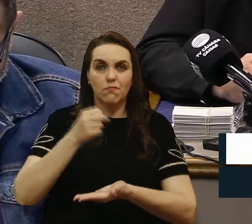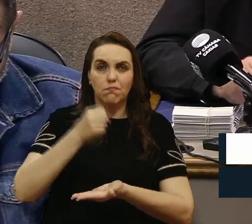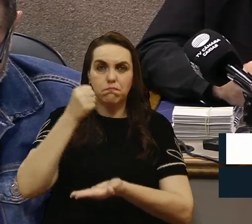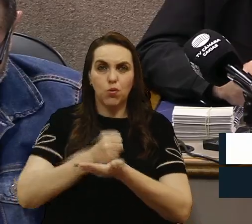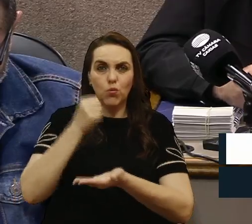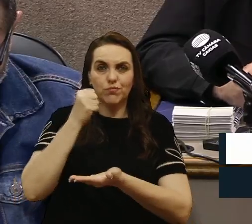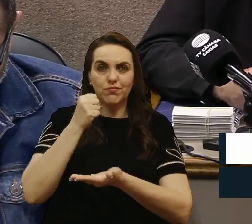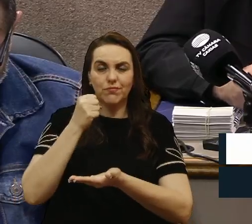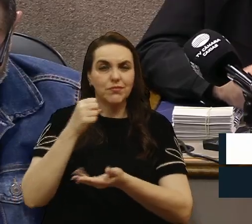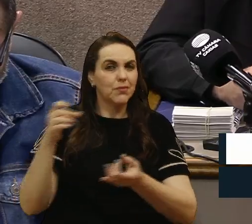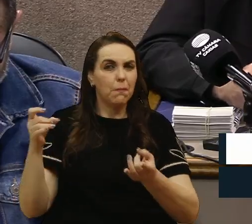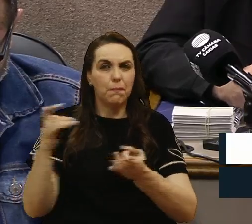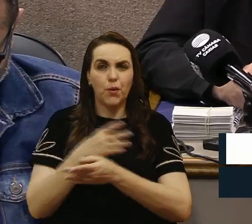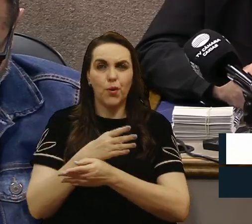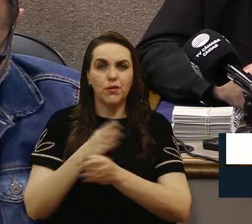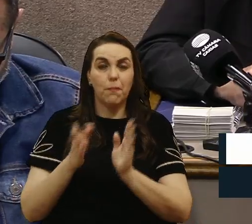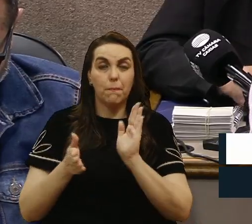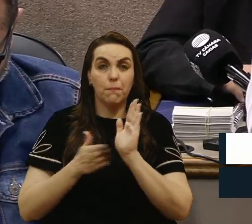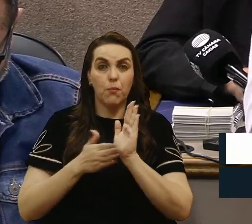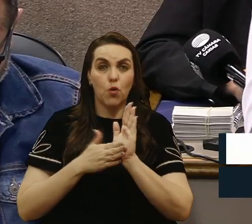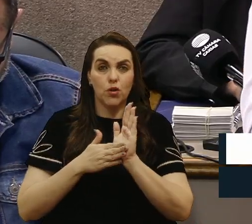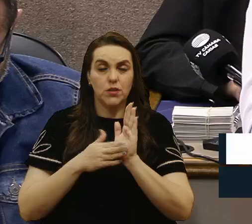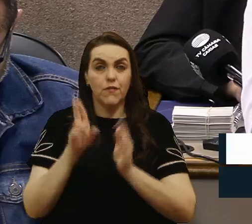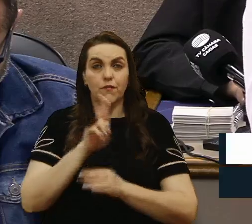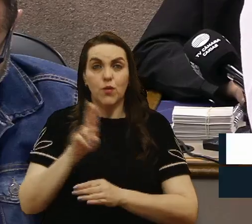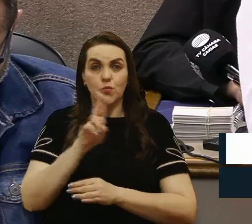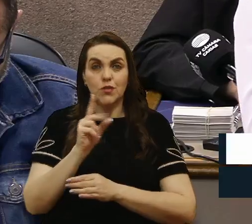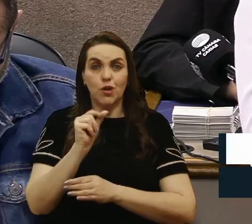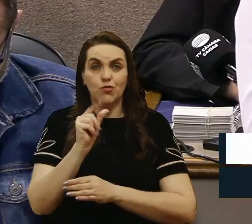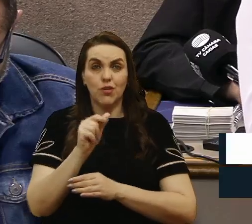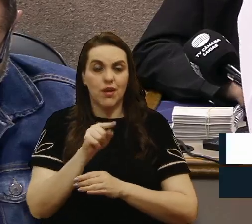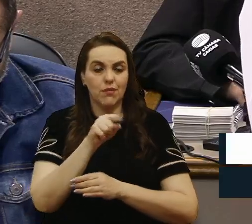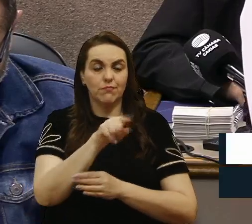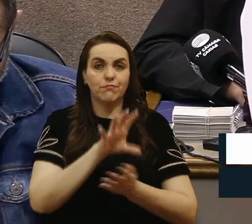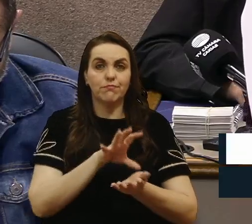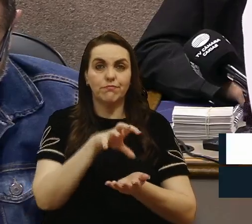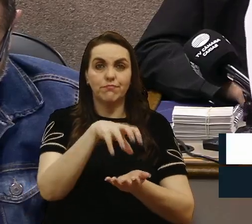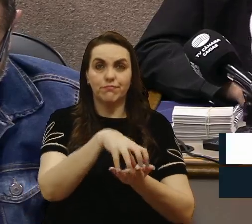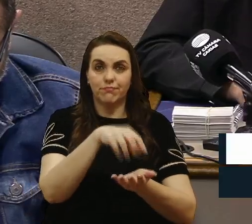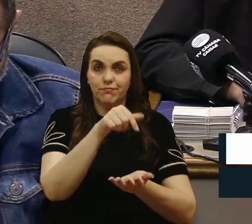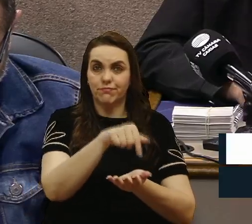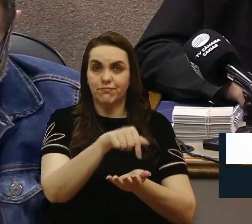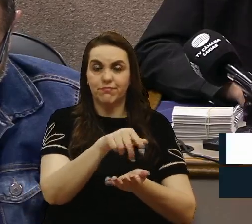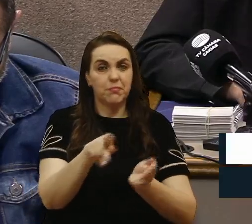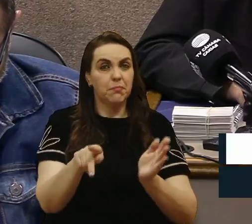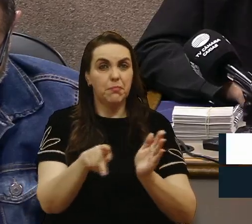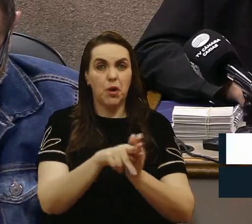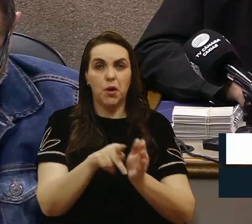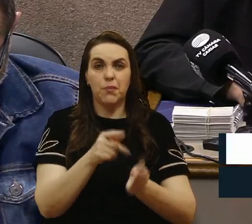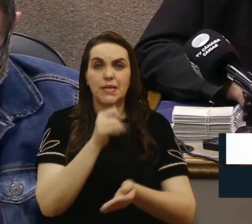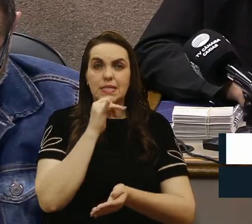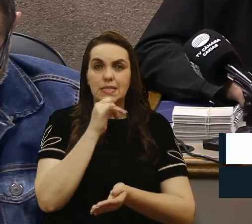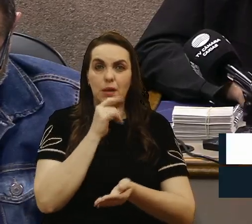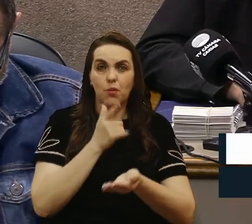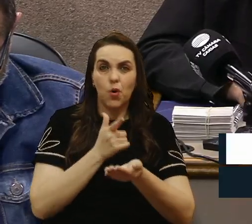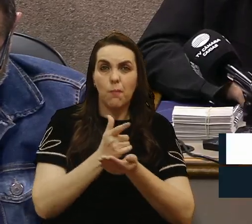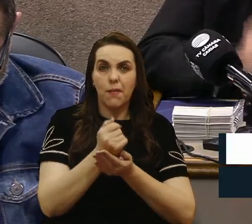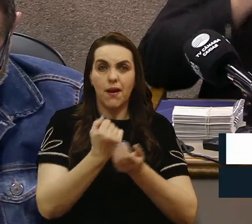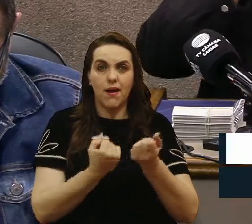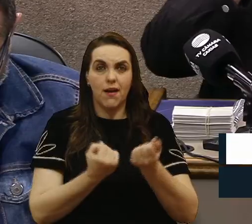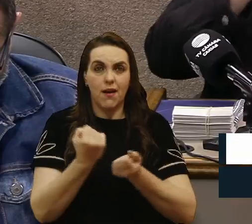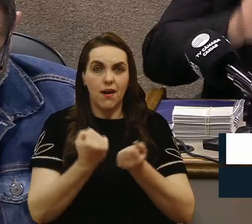aquela emenda proposta para um equipamento, para a compra de um veículo, seja